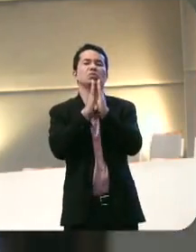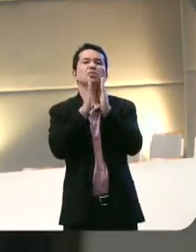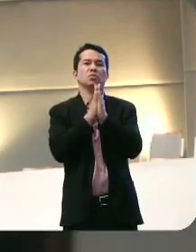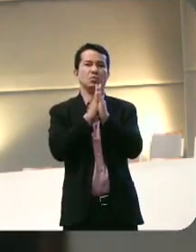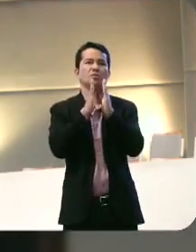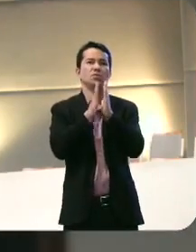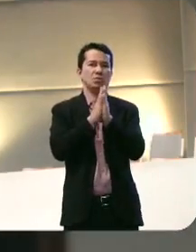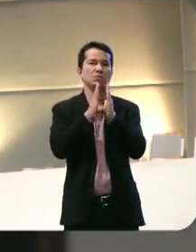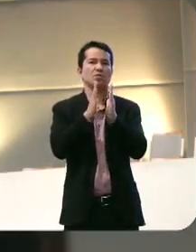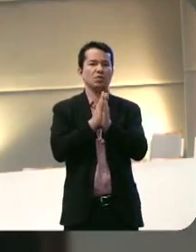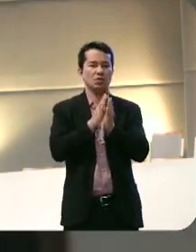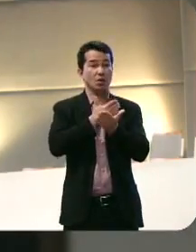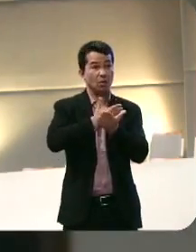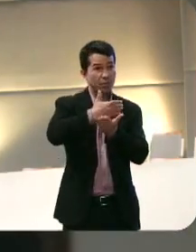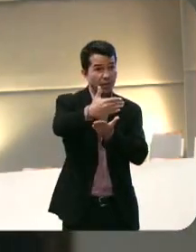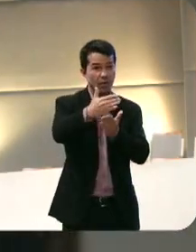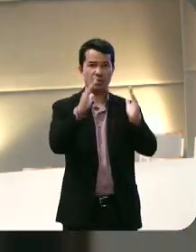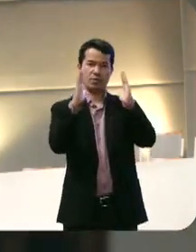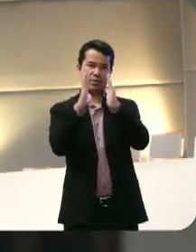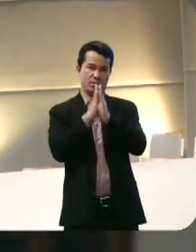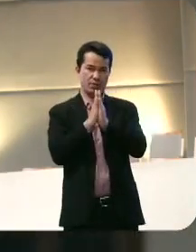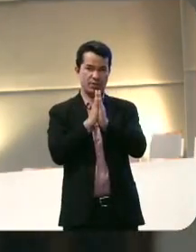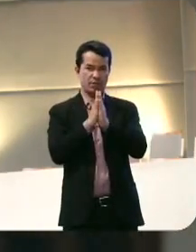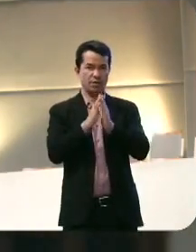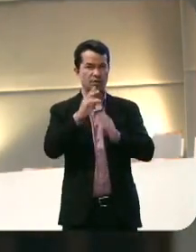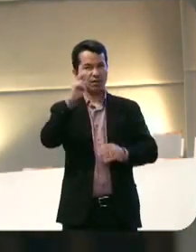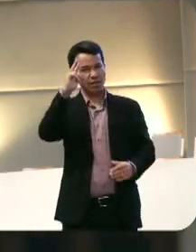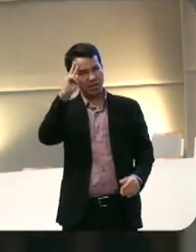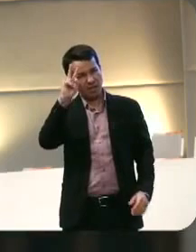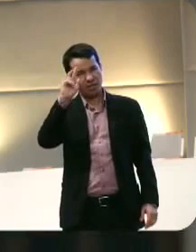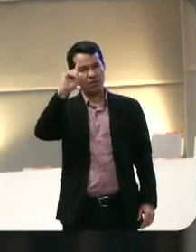Eu comecei a orar. Eu lembro que naquele dia eu orei